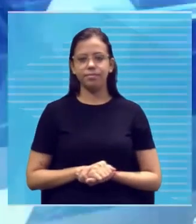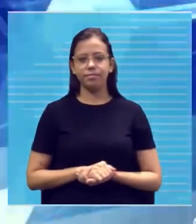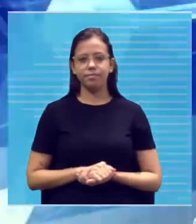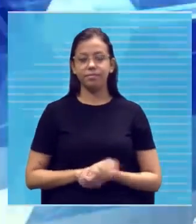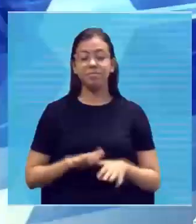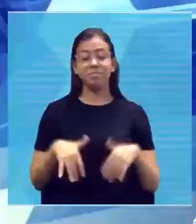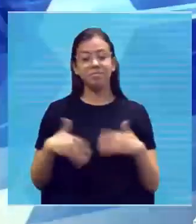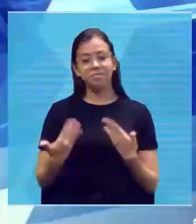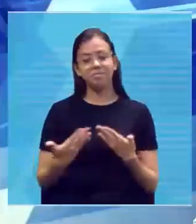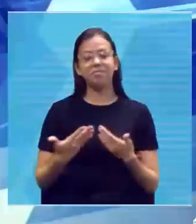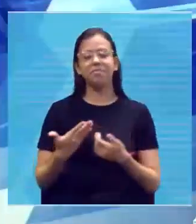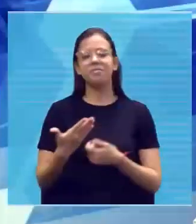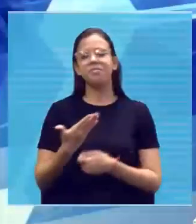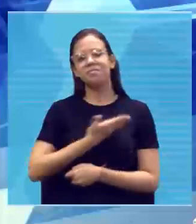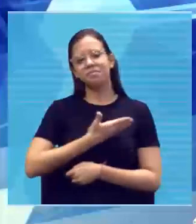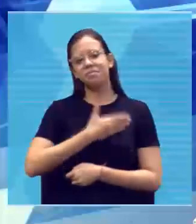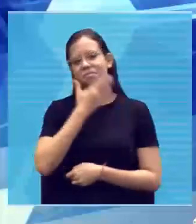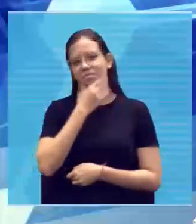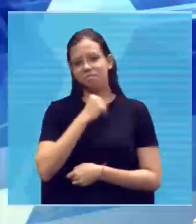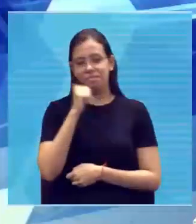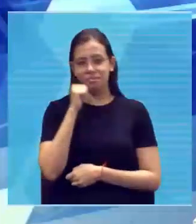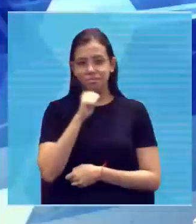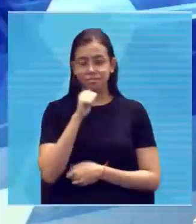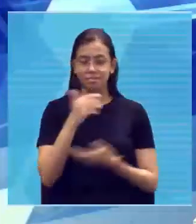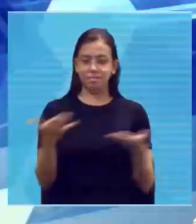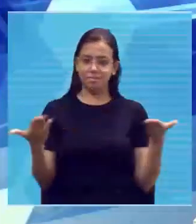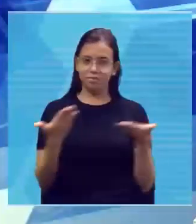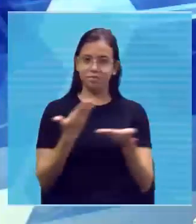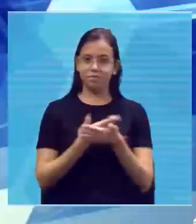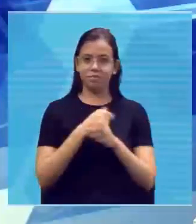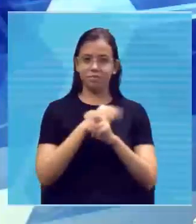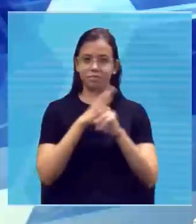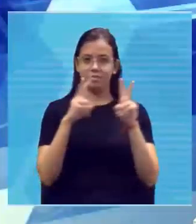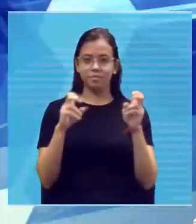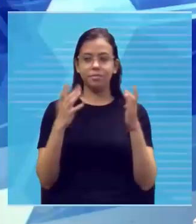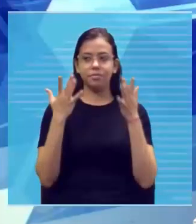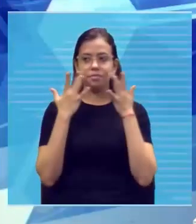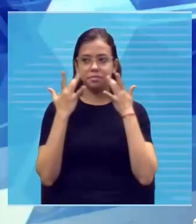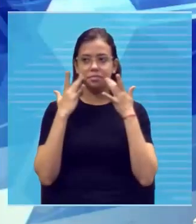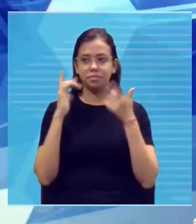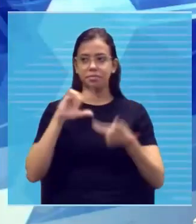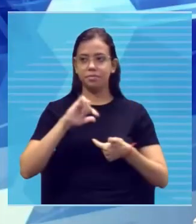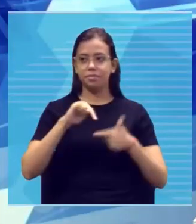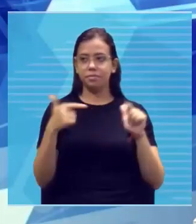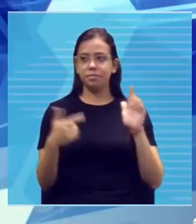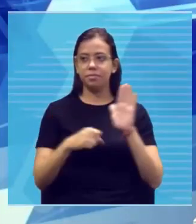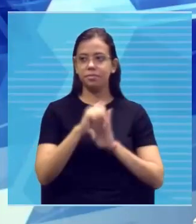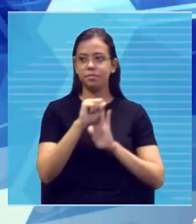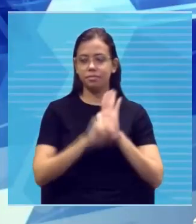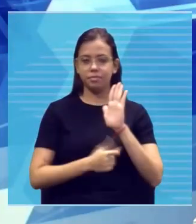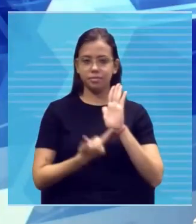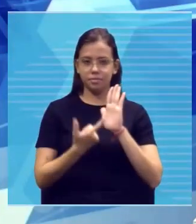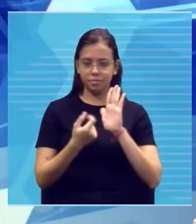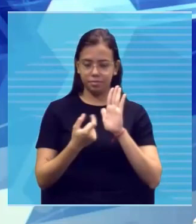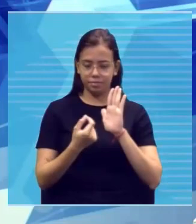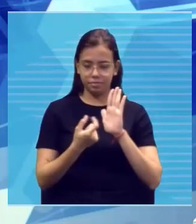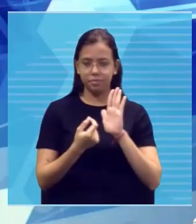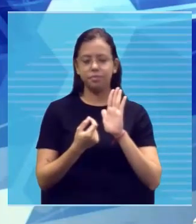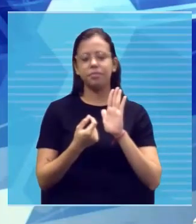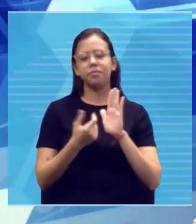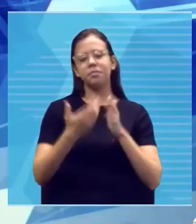amigos e amigas Essa foi a nossa aula sobre o teatro moderno do século 20 e Bertoldo brest